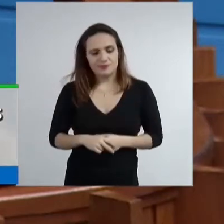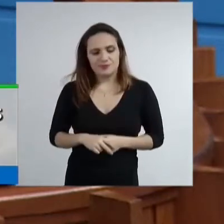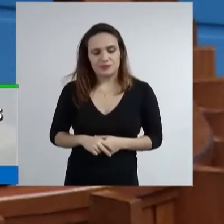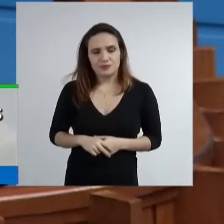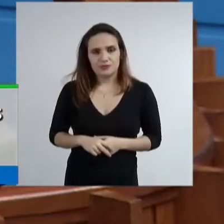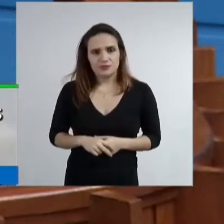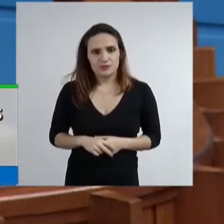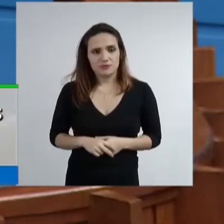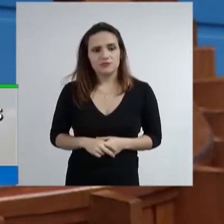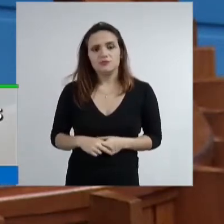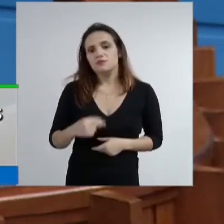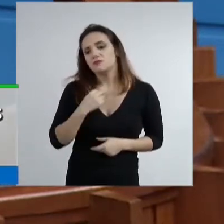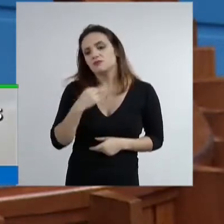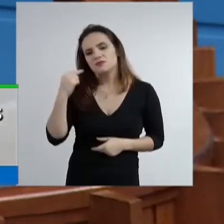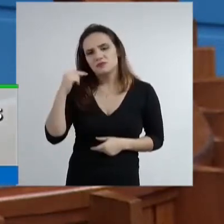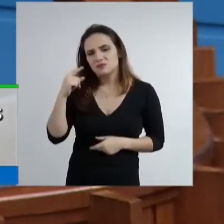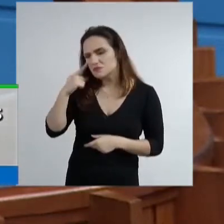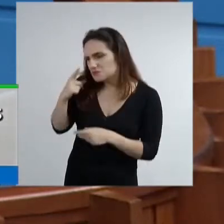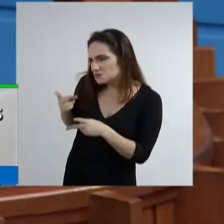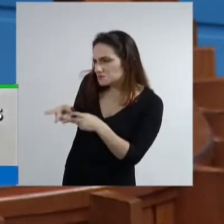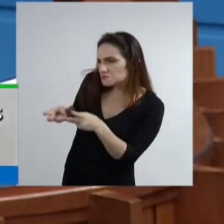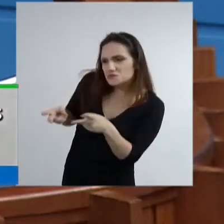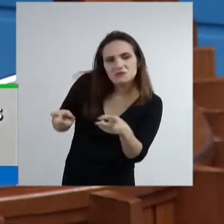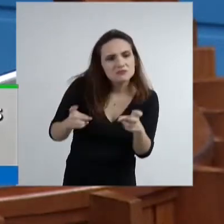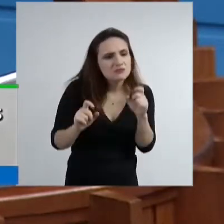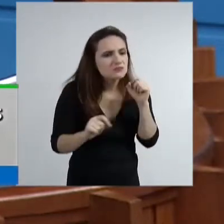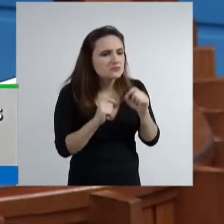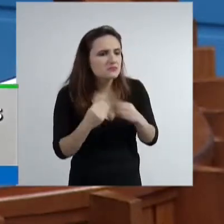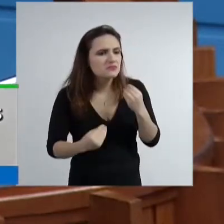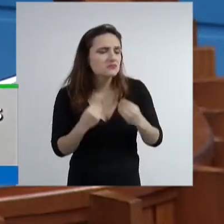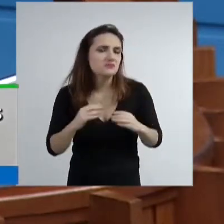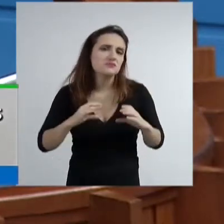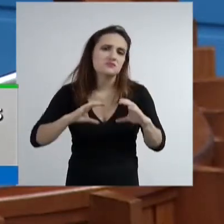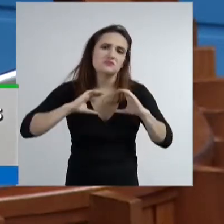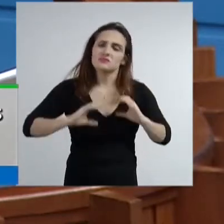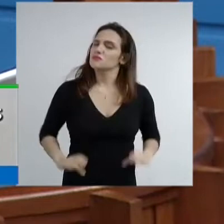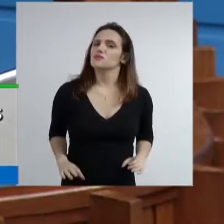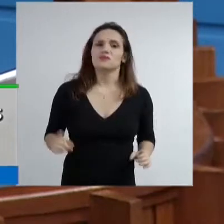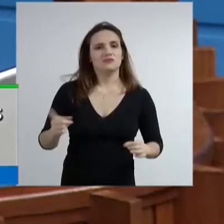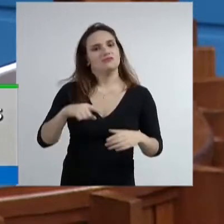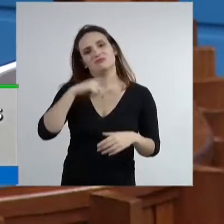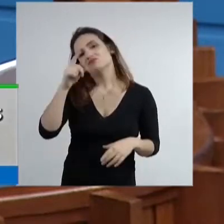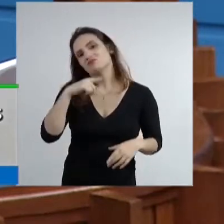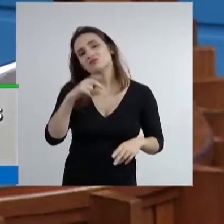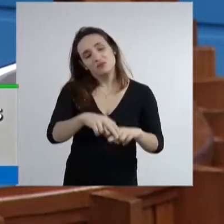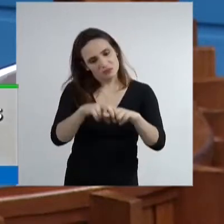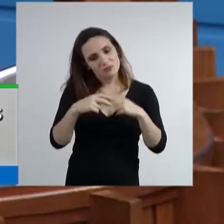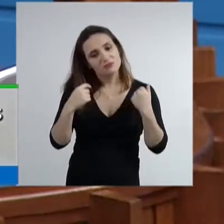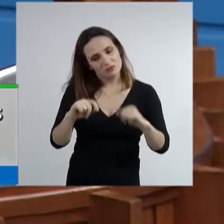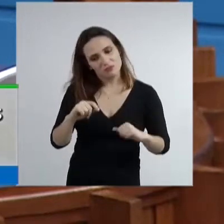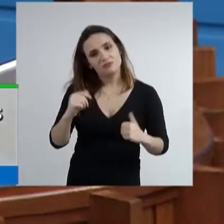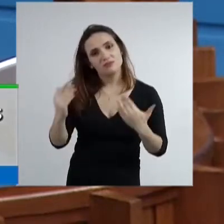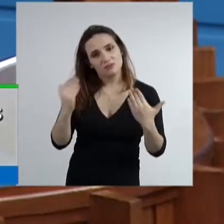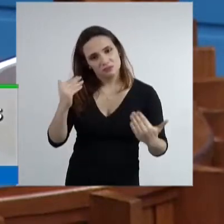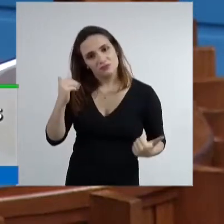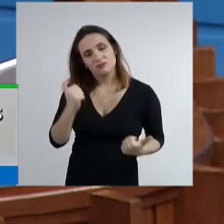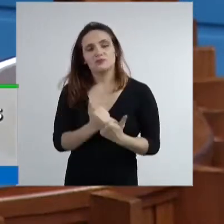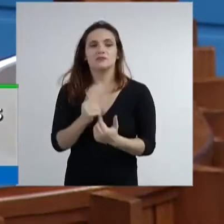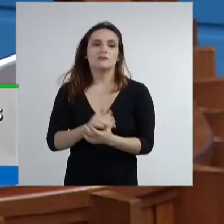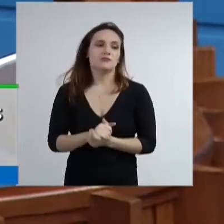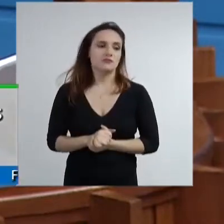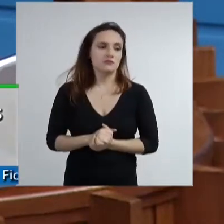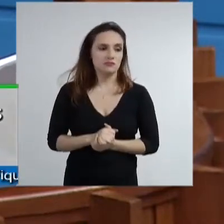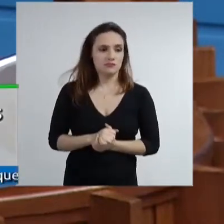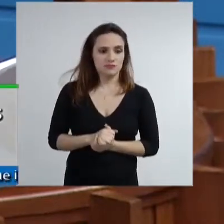forma cada aluno está se comportando. Daí o suporte necessário do psicólogo. A coordenadora diz